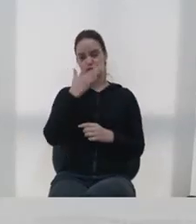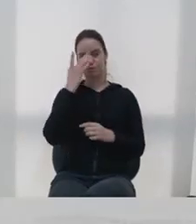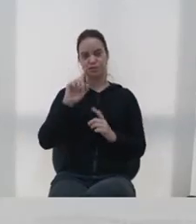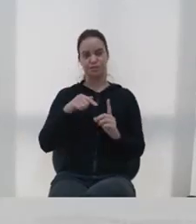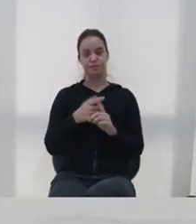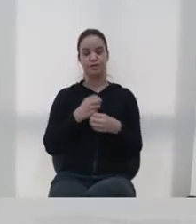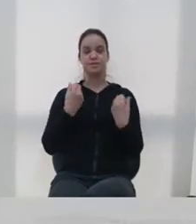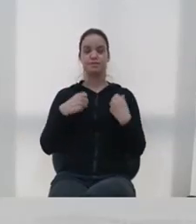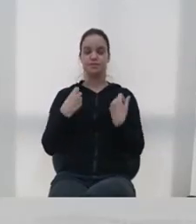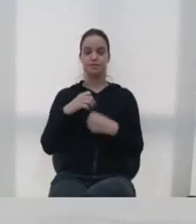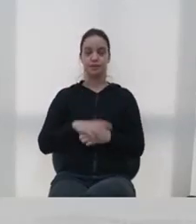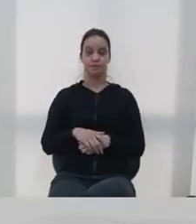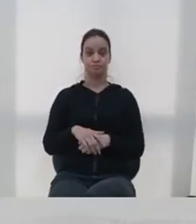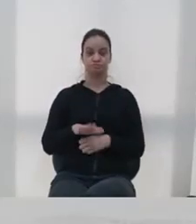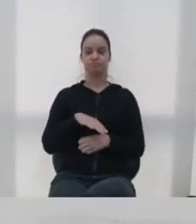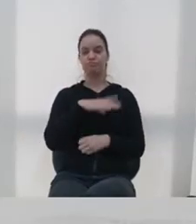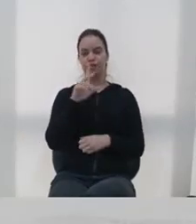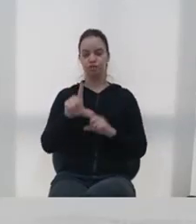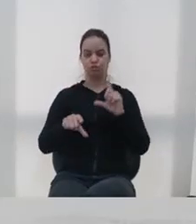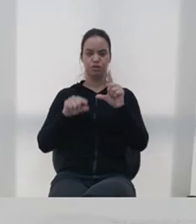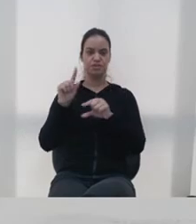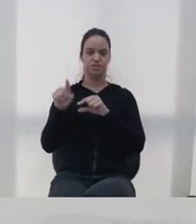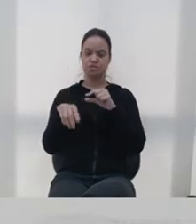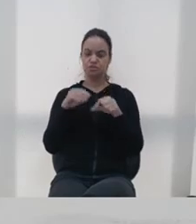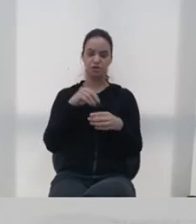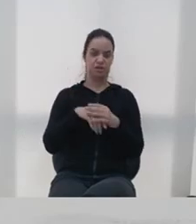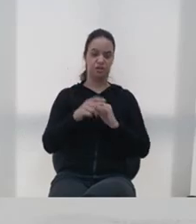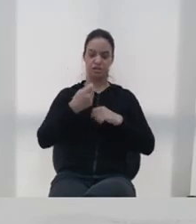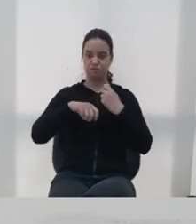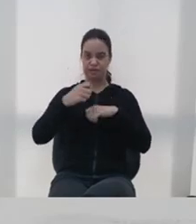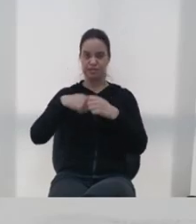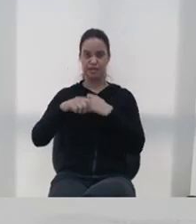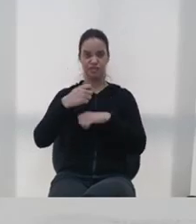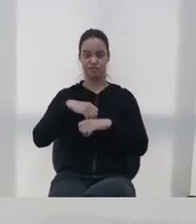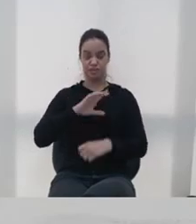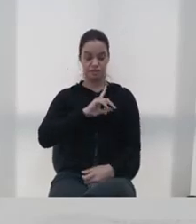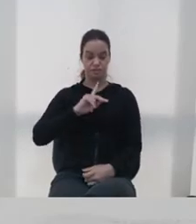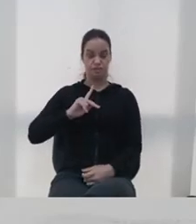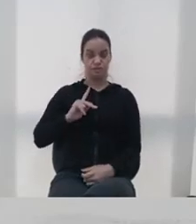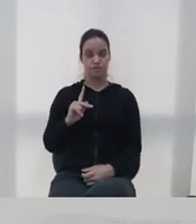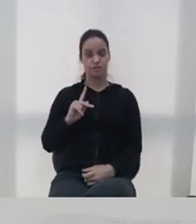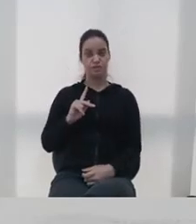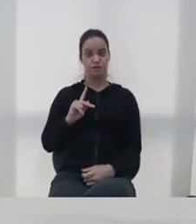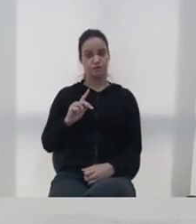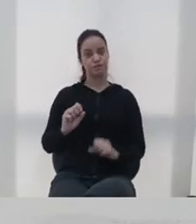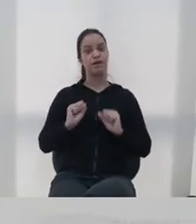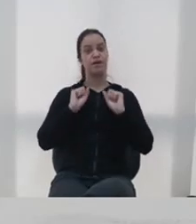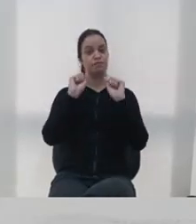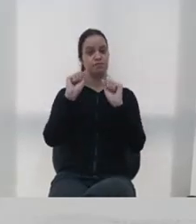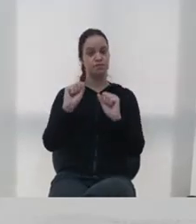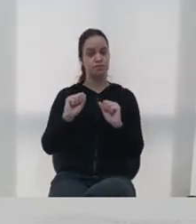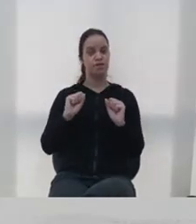precisam, e todas as decisões internas e administrativas da Defensoria Pública, sim, são passíveis